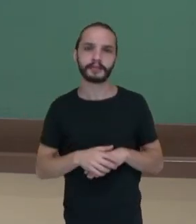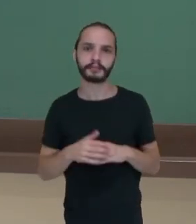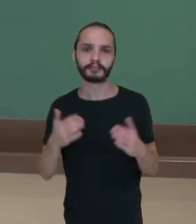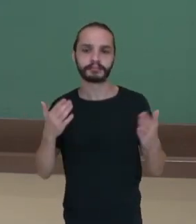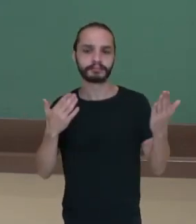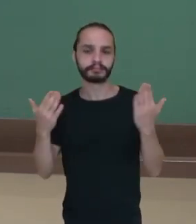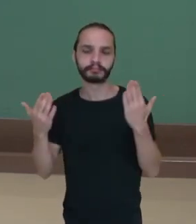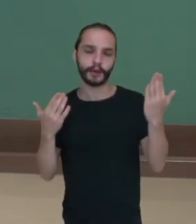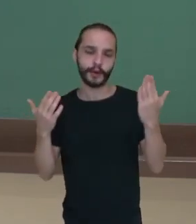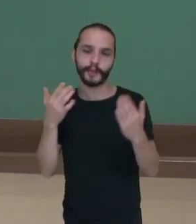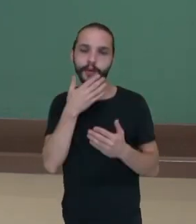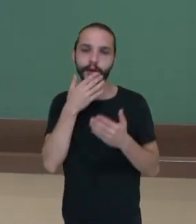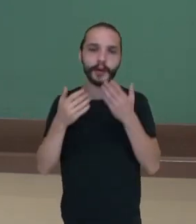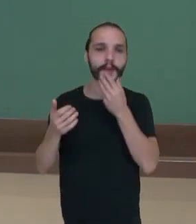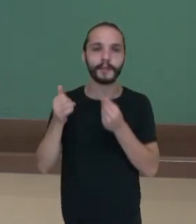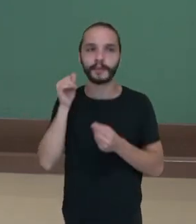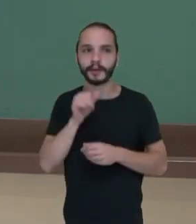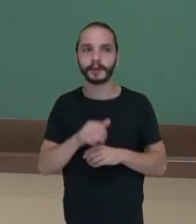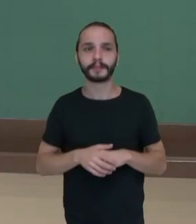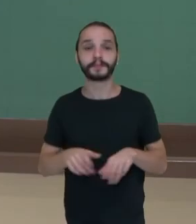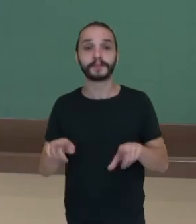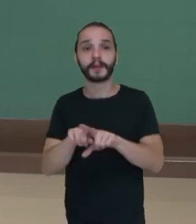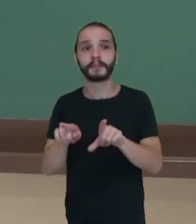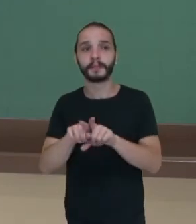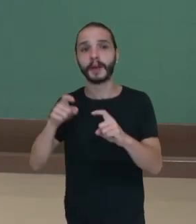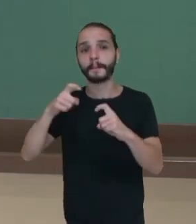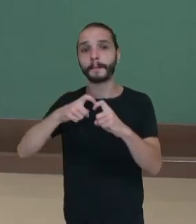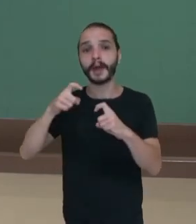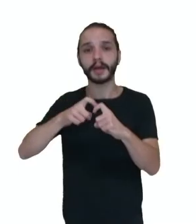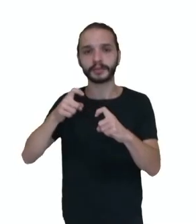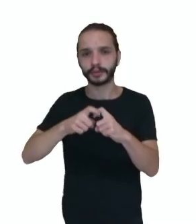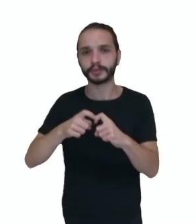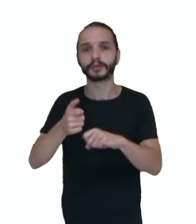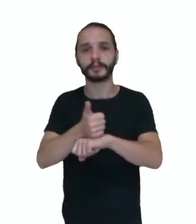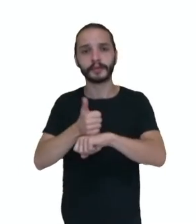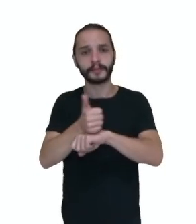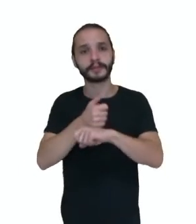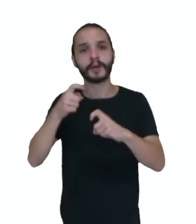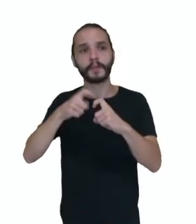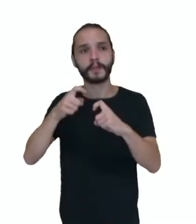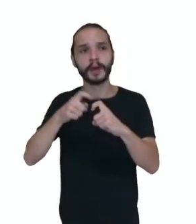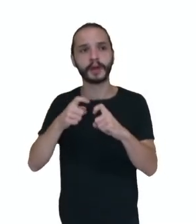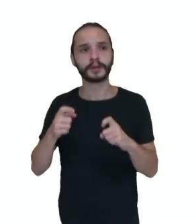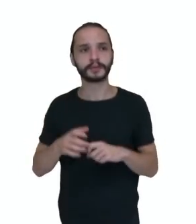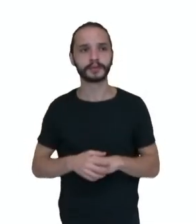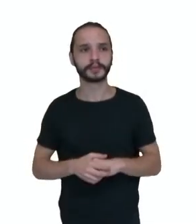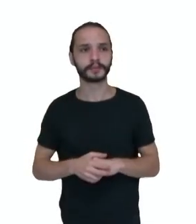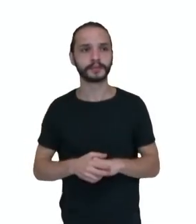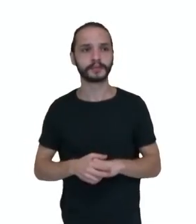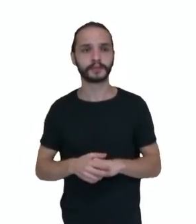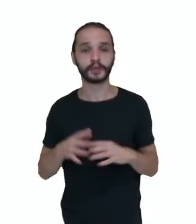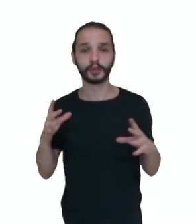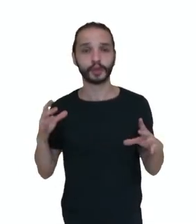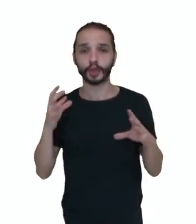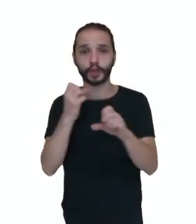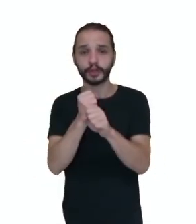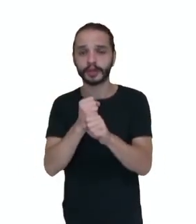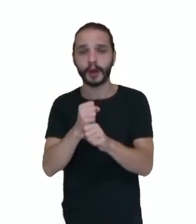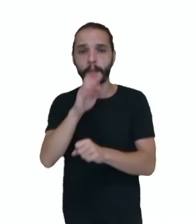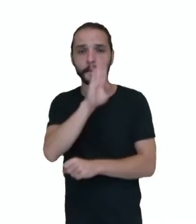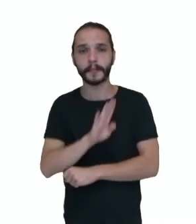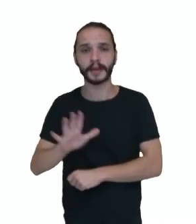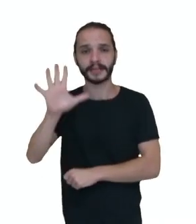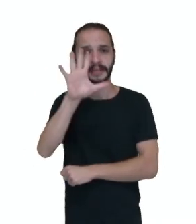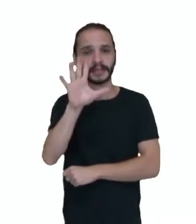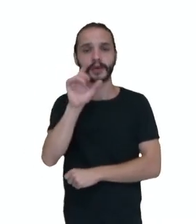que caminhoneiros. Também médicas, né? Total de médicos do Brasil ali, nós vamos ter em 2020 500